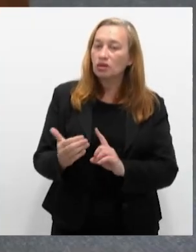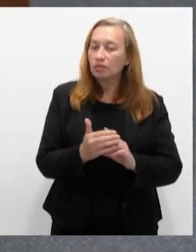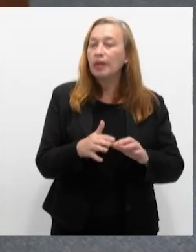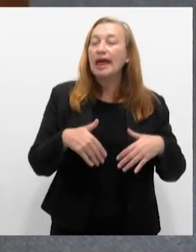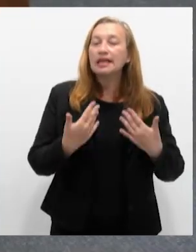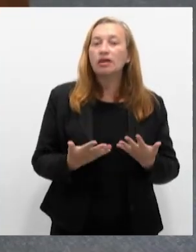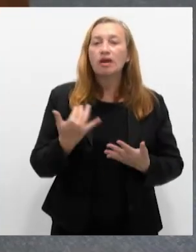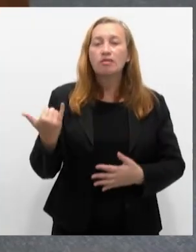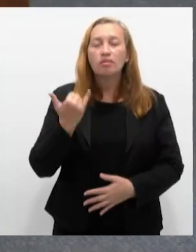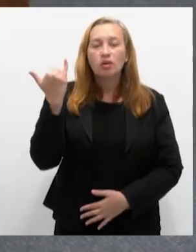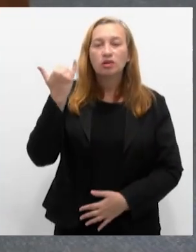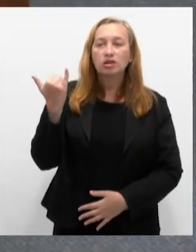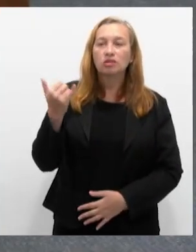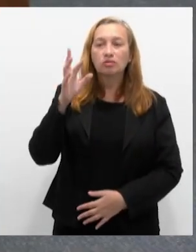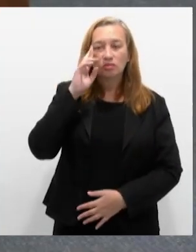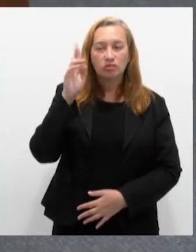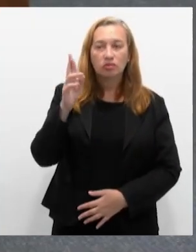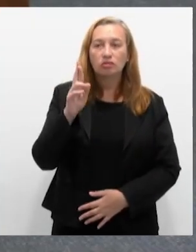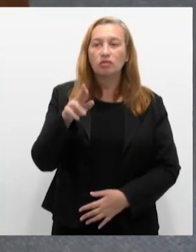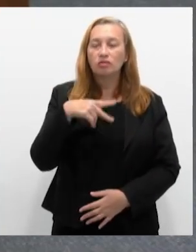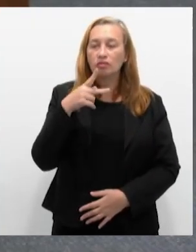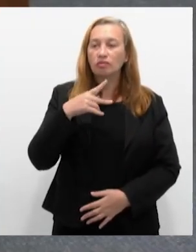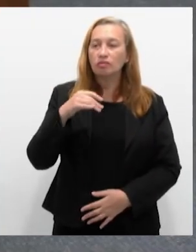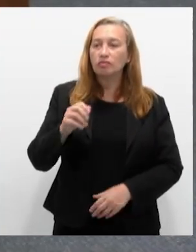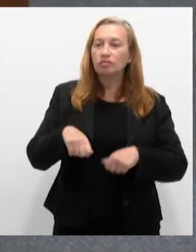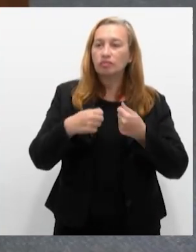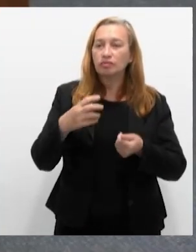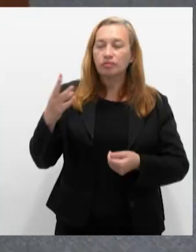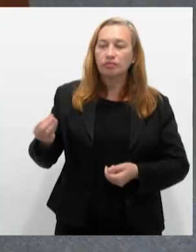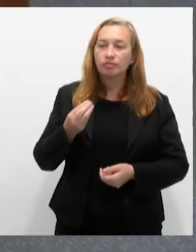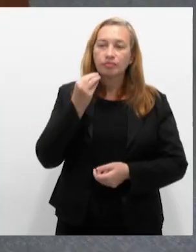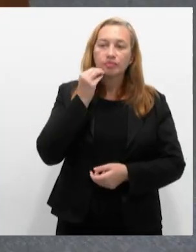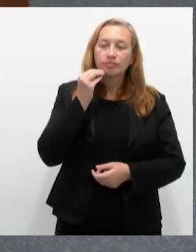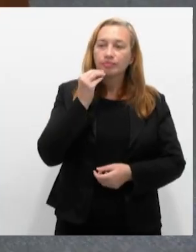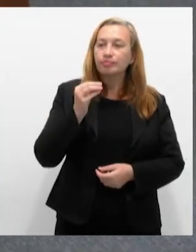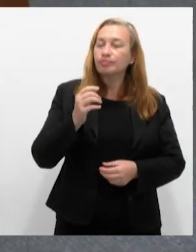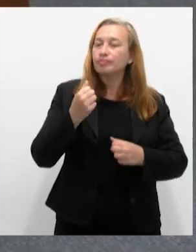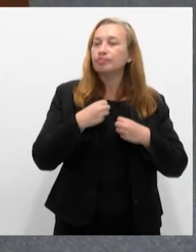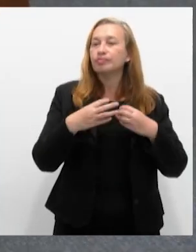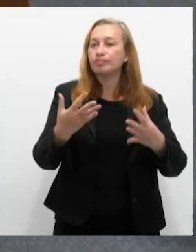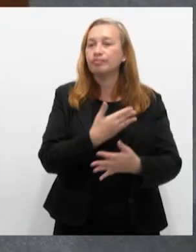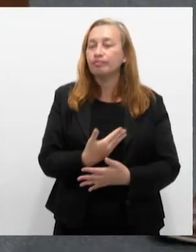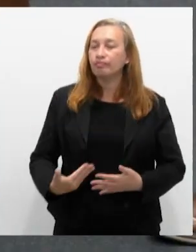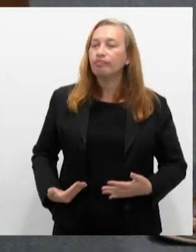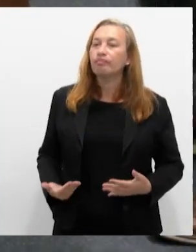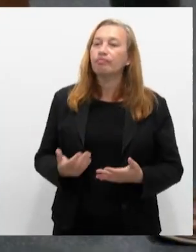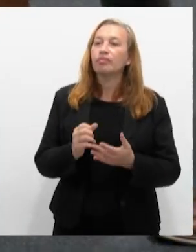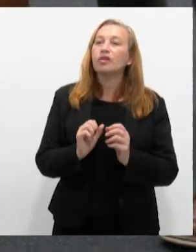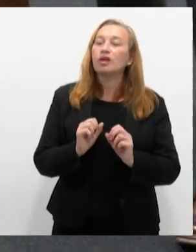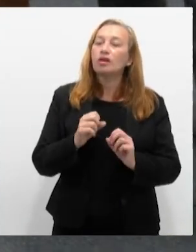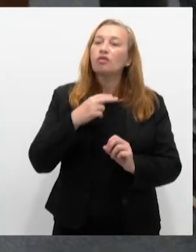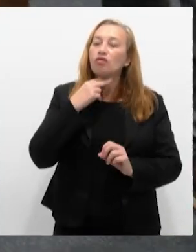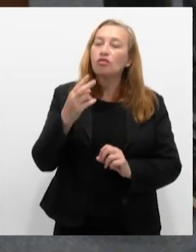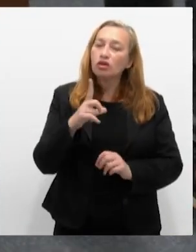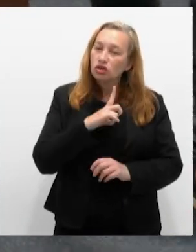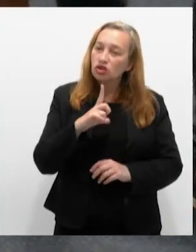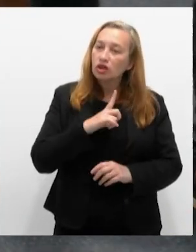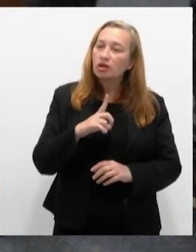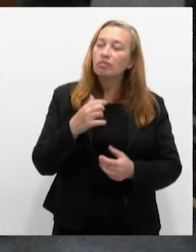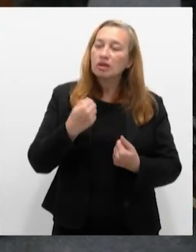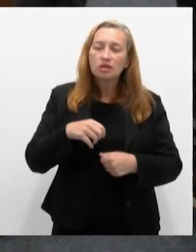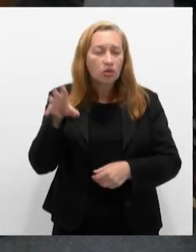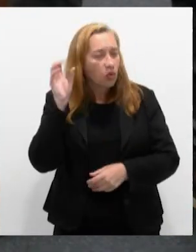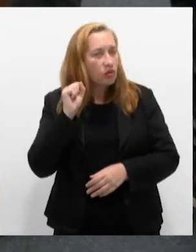muito importante, quando Vossa Excelência dá essa oportunidade, a questão da audiência pública, para que as pessoas possam ter voz. A gente tem que escutar todas